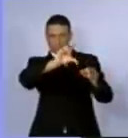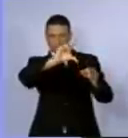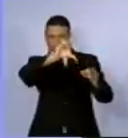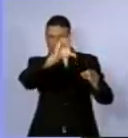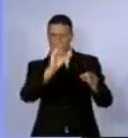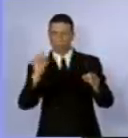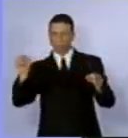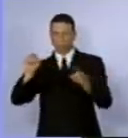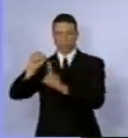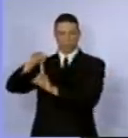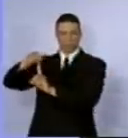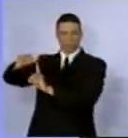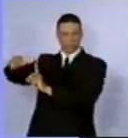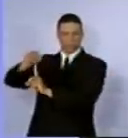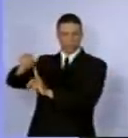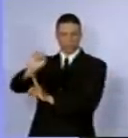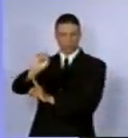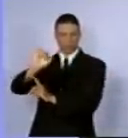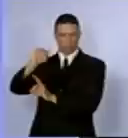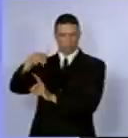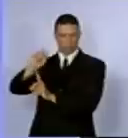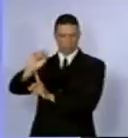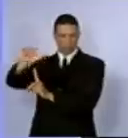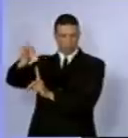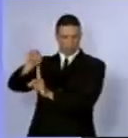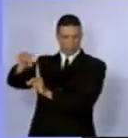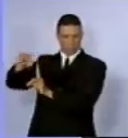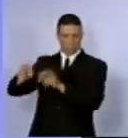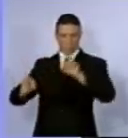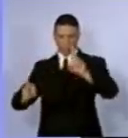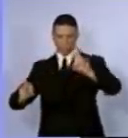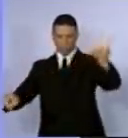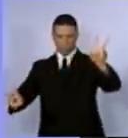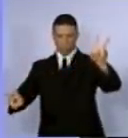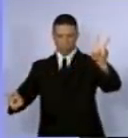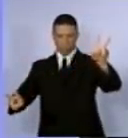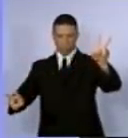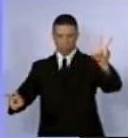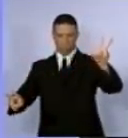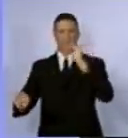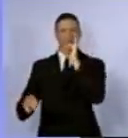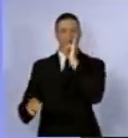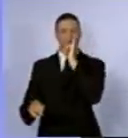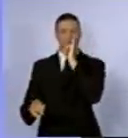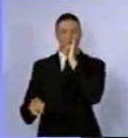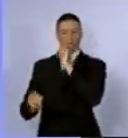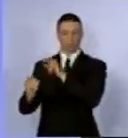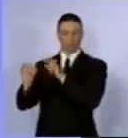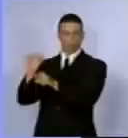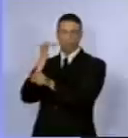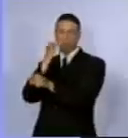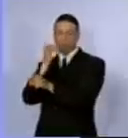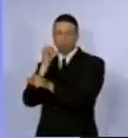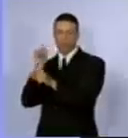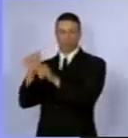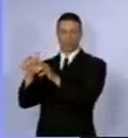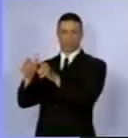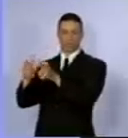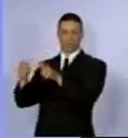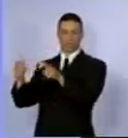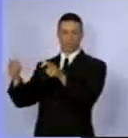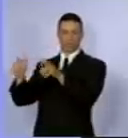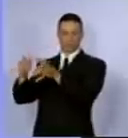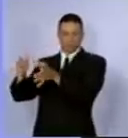tipo de sinal. E aqui também, nós tivemos um aumento na voltagem do campo e